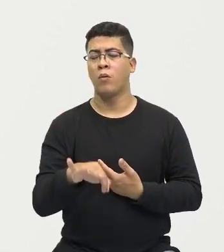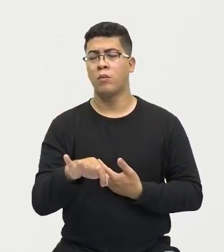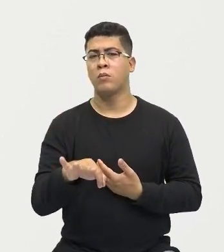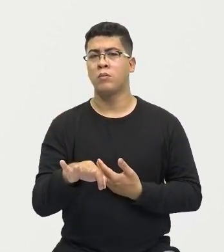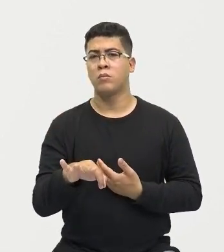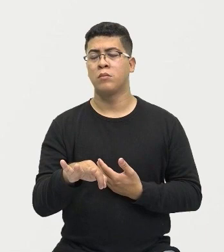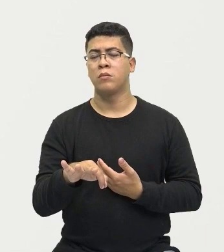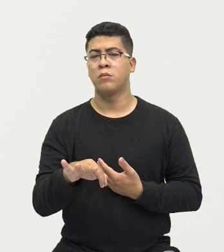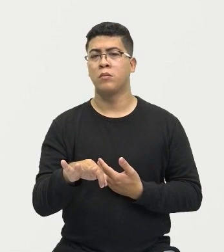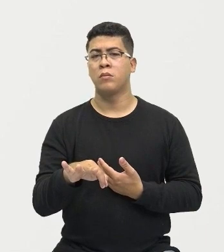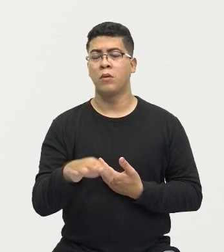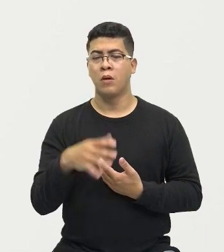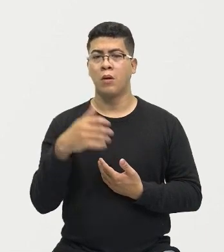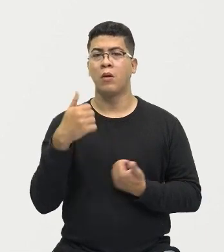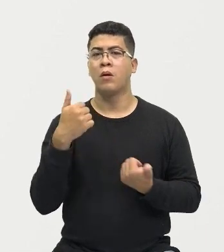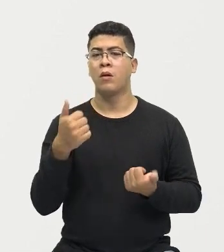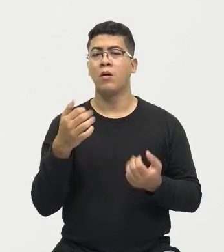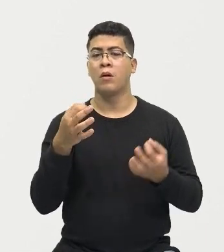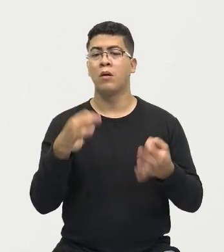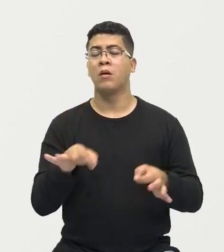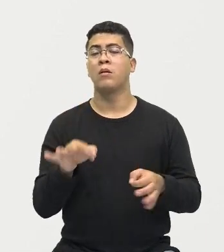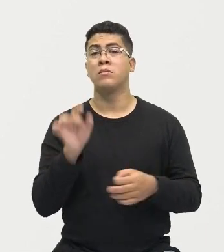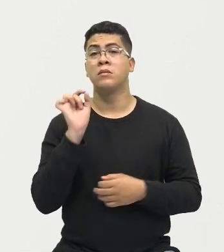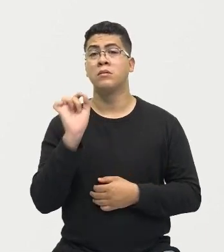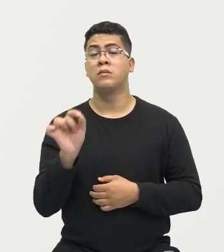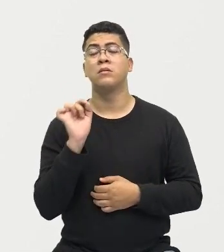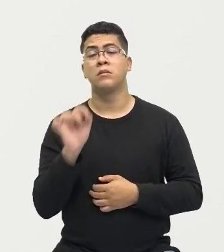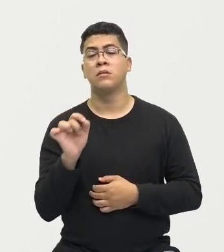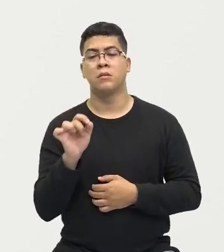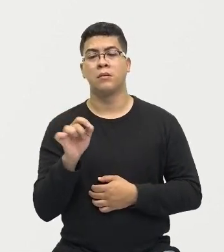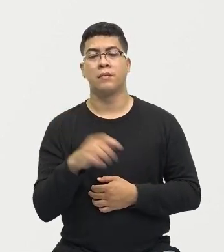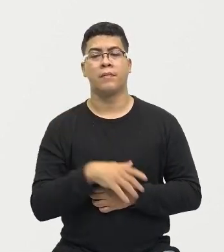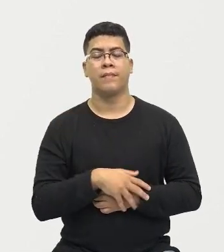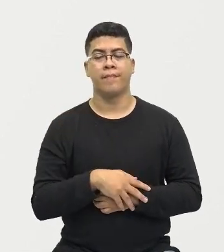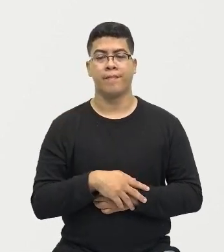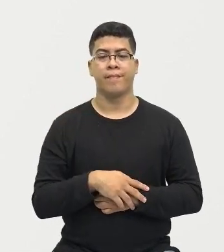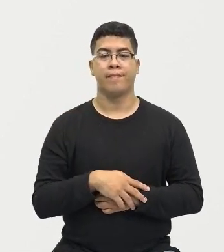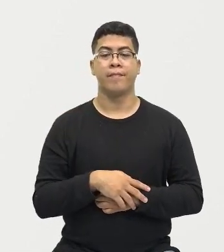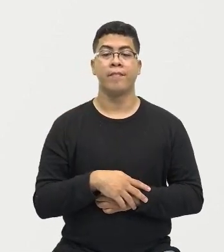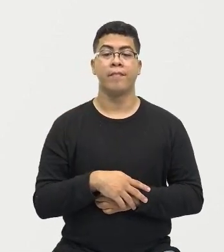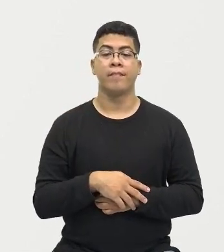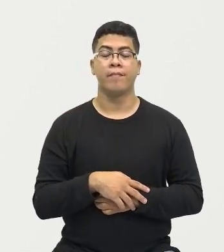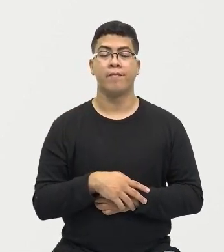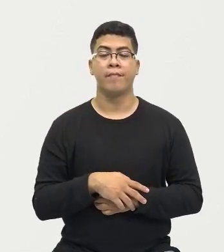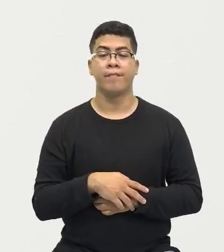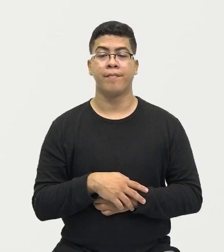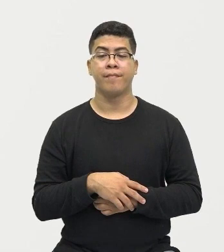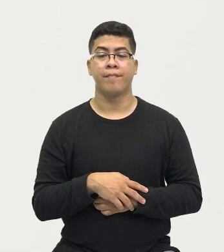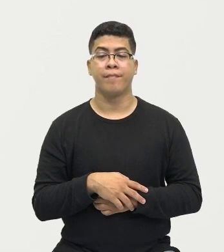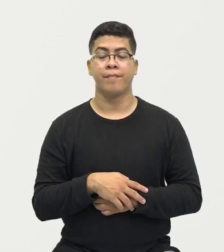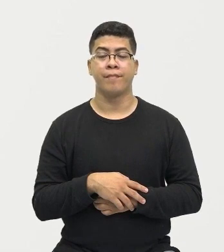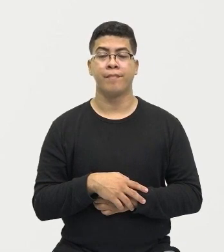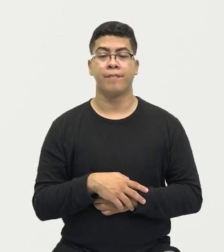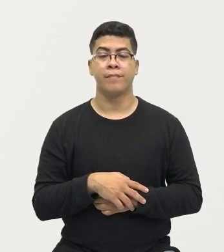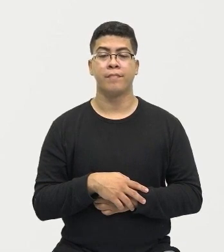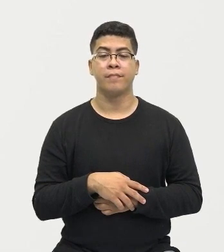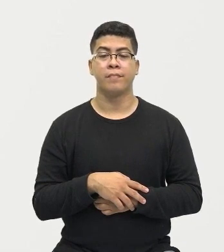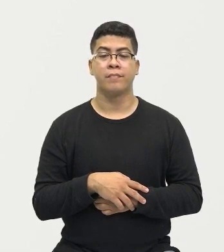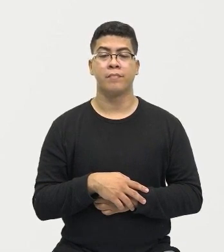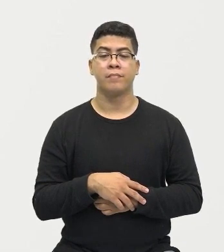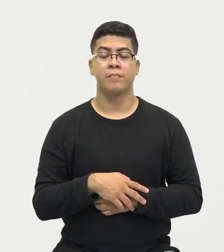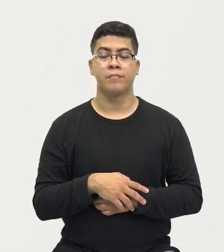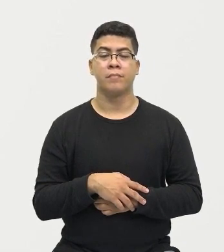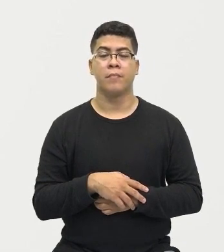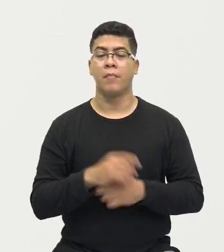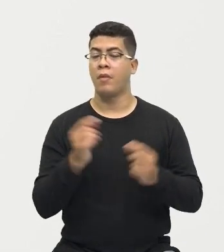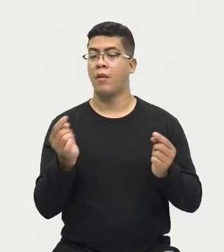tem preposição, ó. Não tem preposição aqui, ó. Ele vai transitar diretamente para o seu